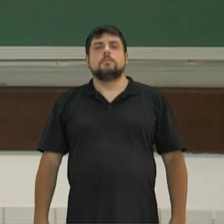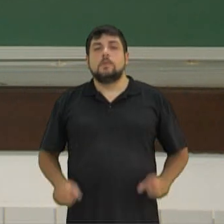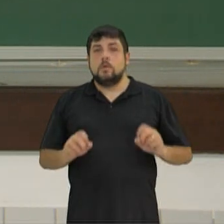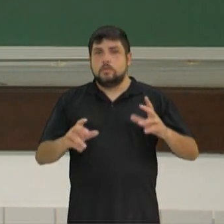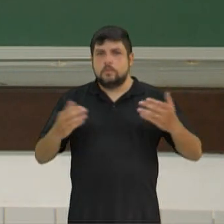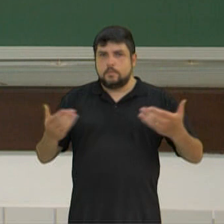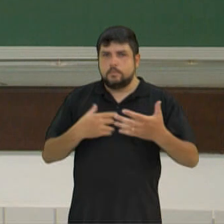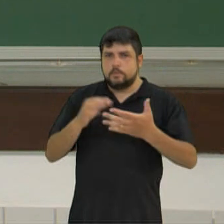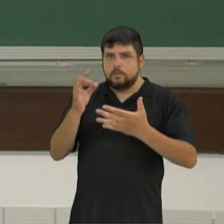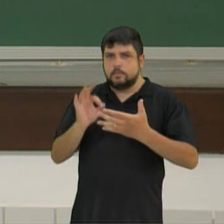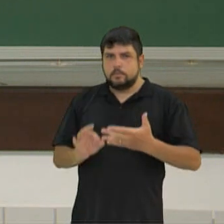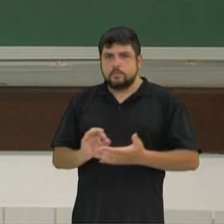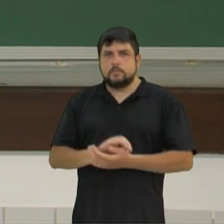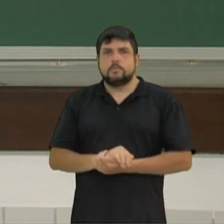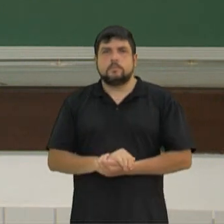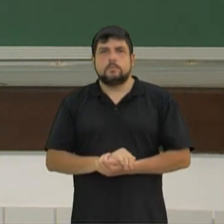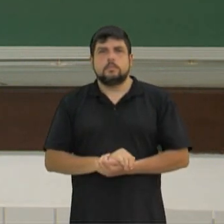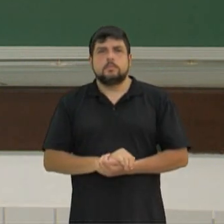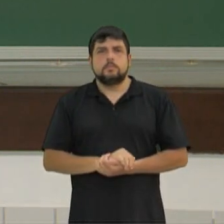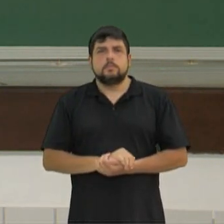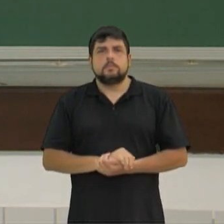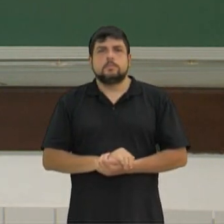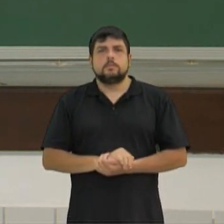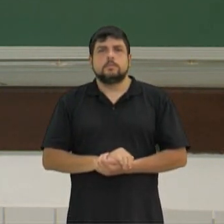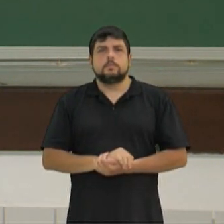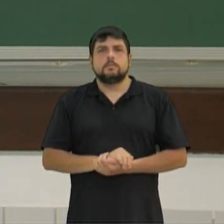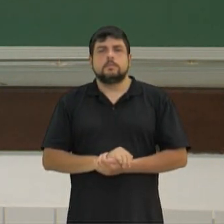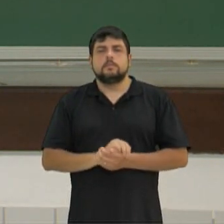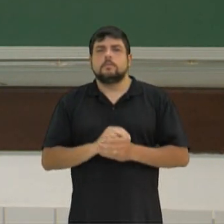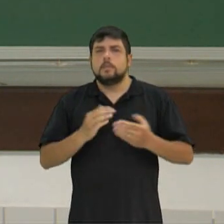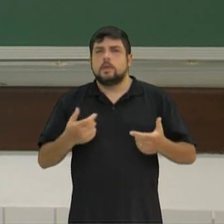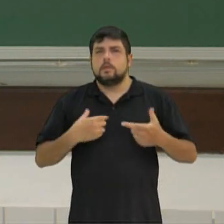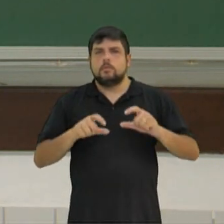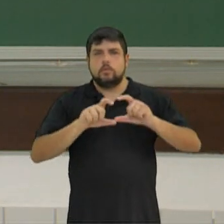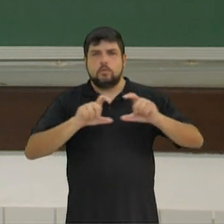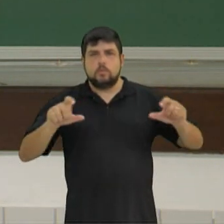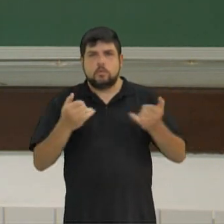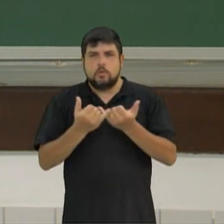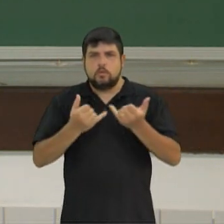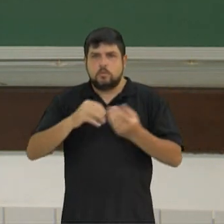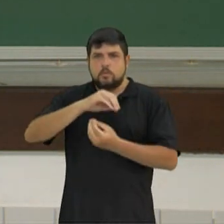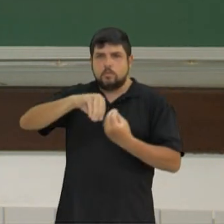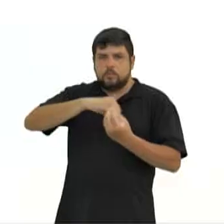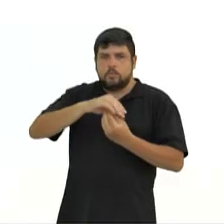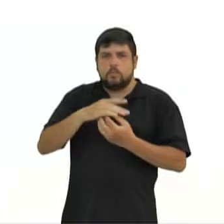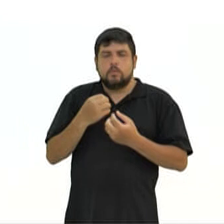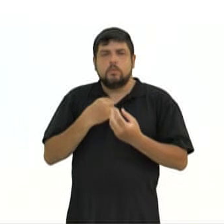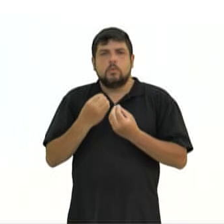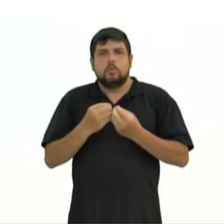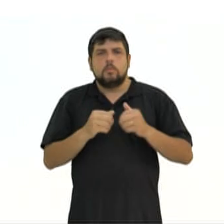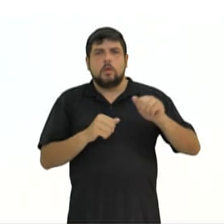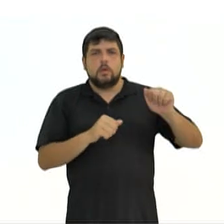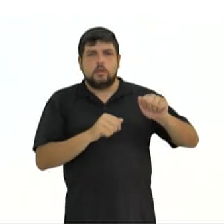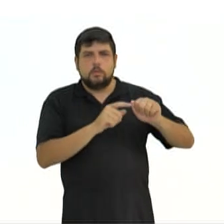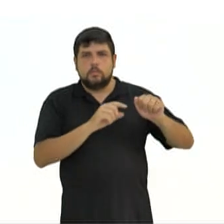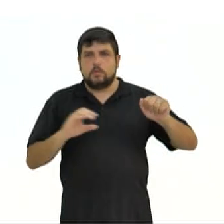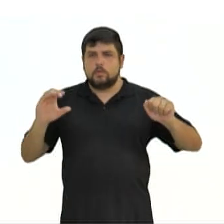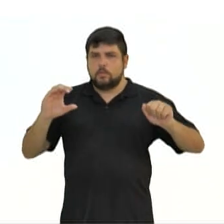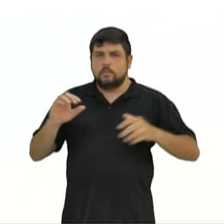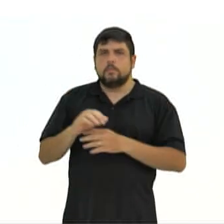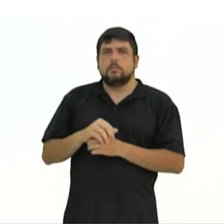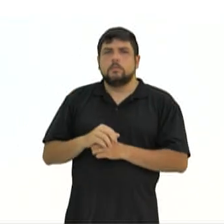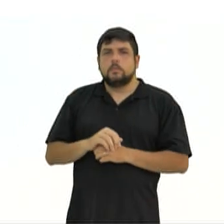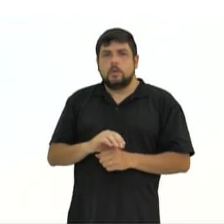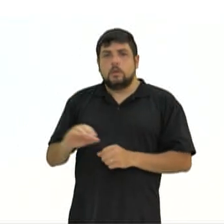Vamos para a correção? Olha só. Então, a equação da semi-reação que ocorre no cátodo e no ânodo. Então, no cátodo, a